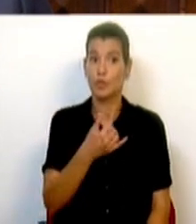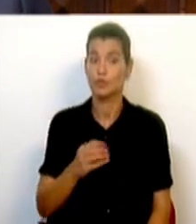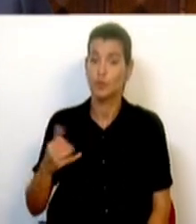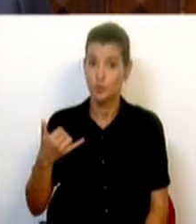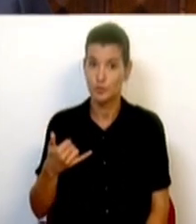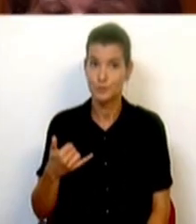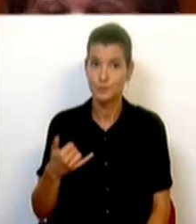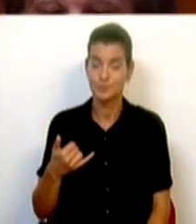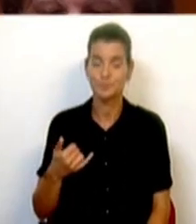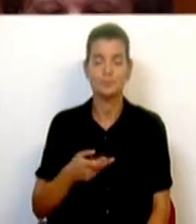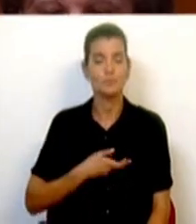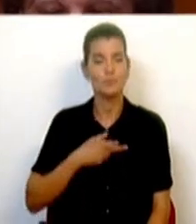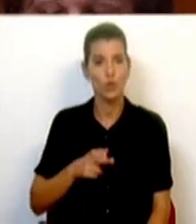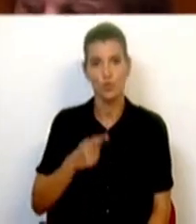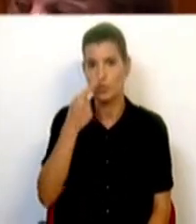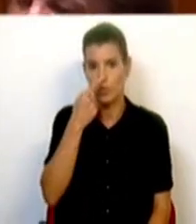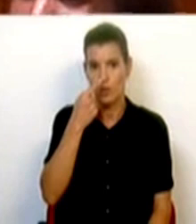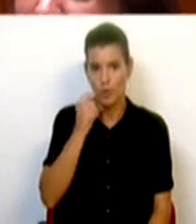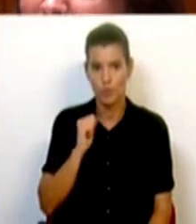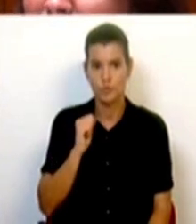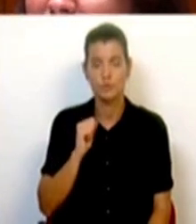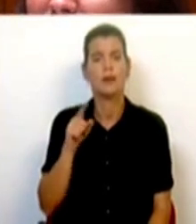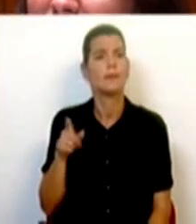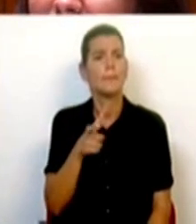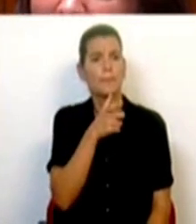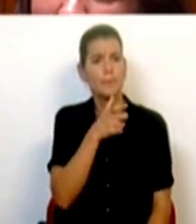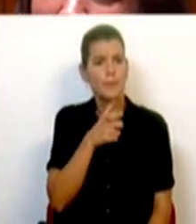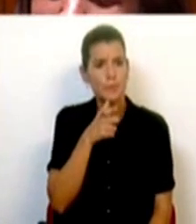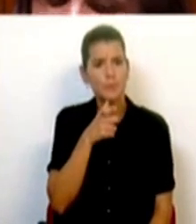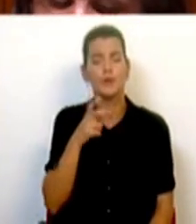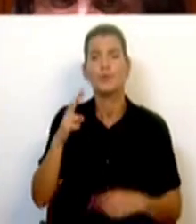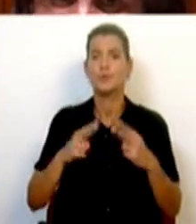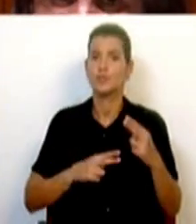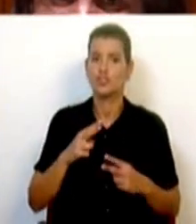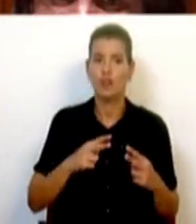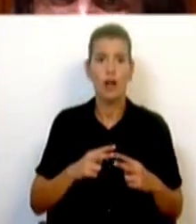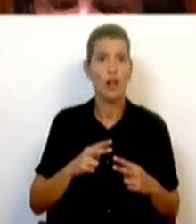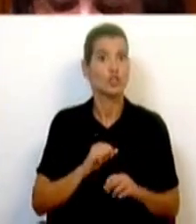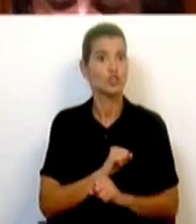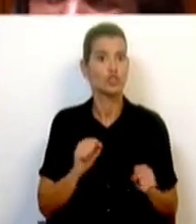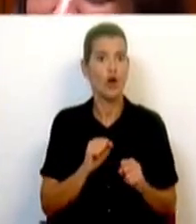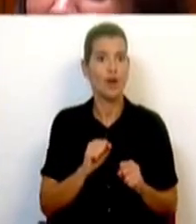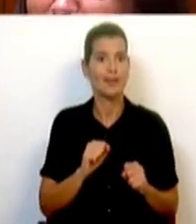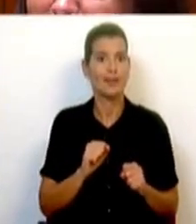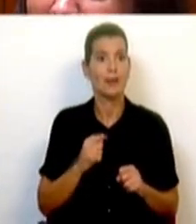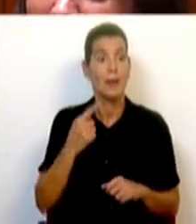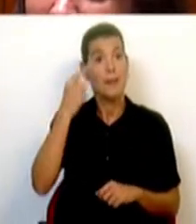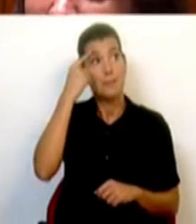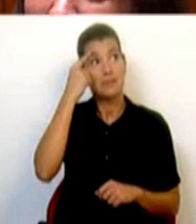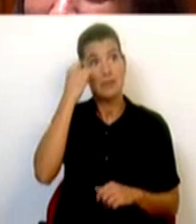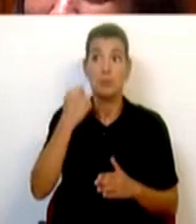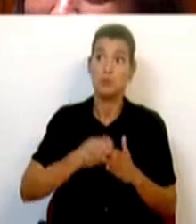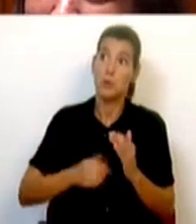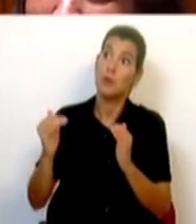Em 2002, o Dr. Durão Barroso prometeu um choque fiscal, que todos julgámos que era um choque fiscal para baixar